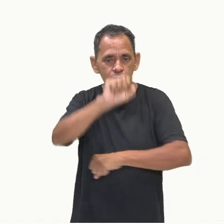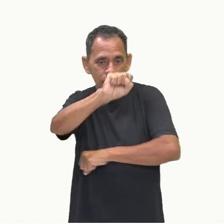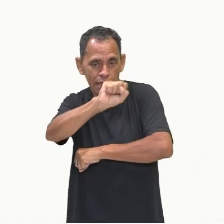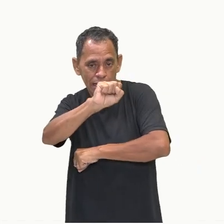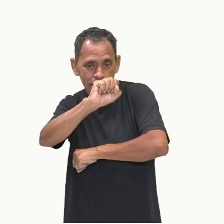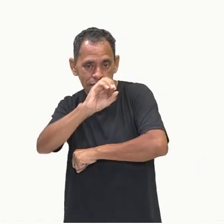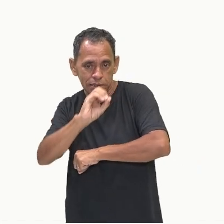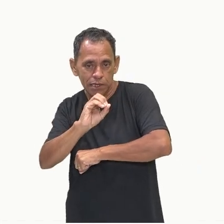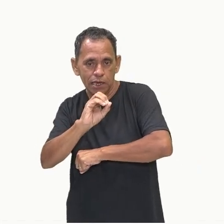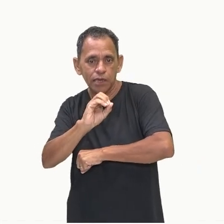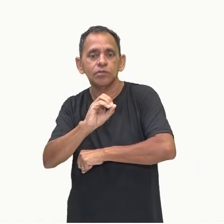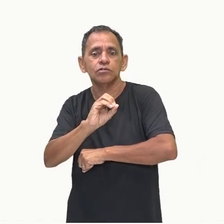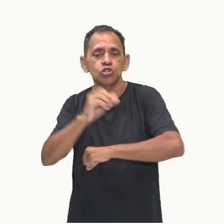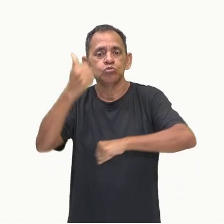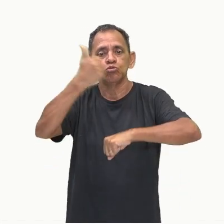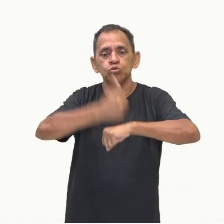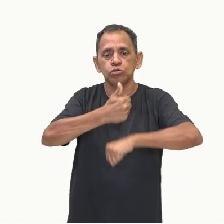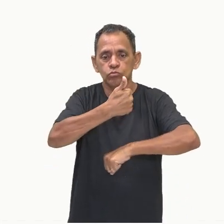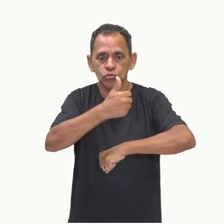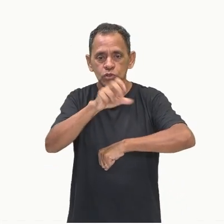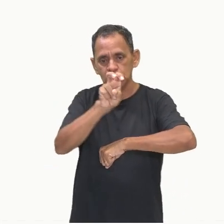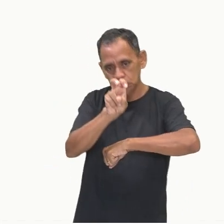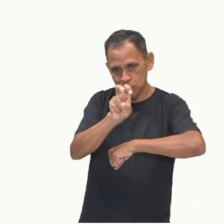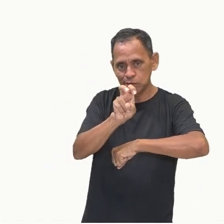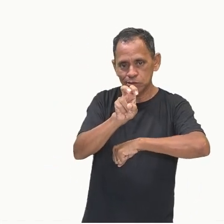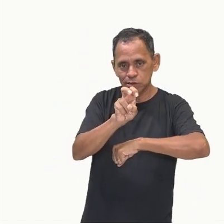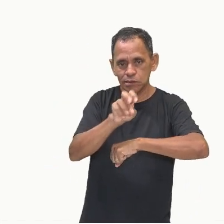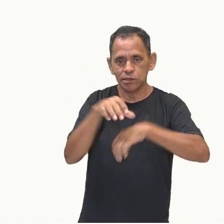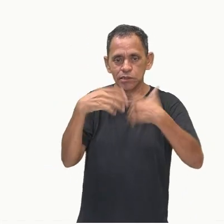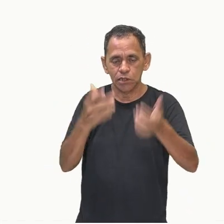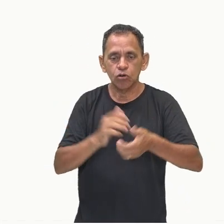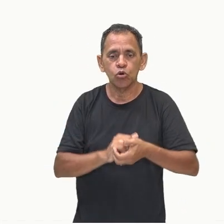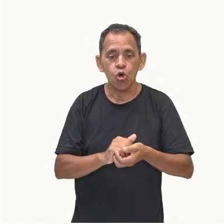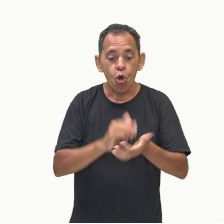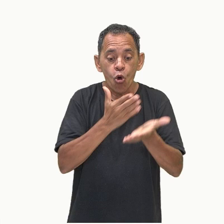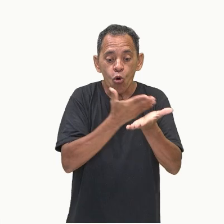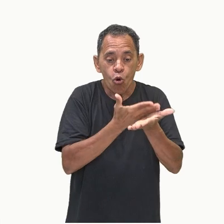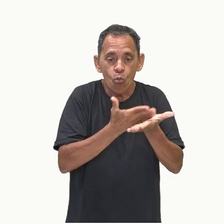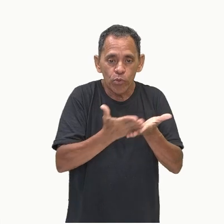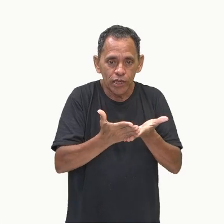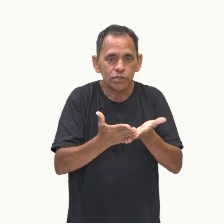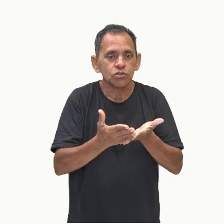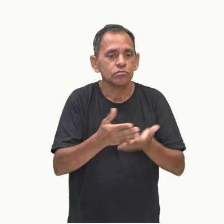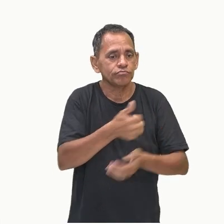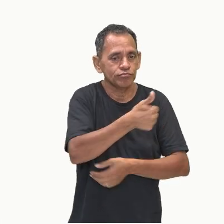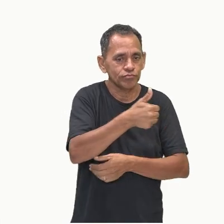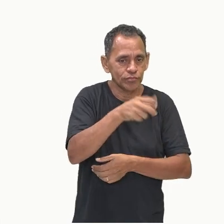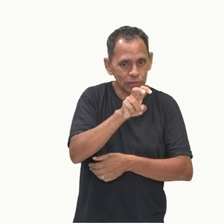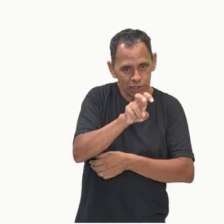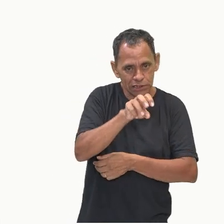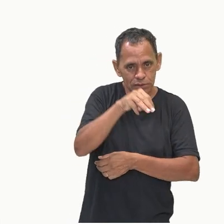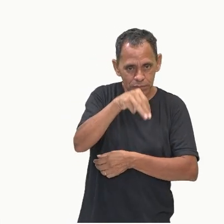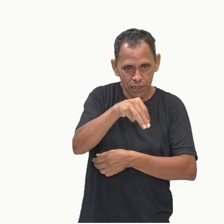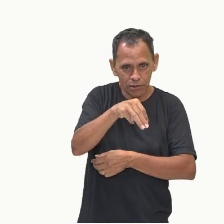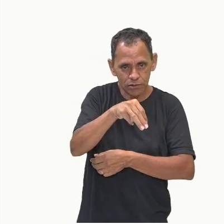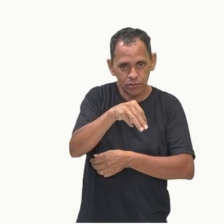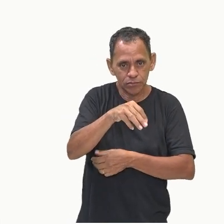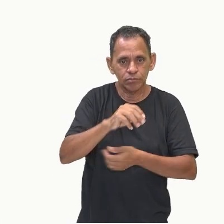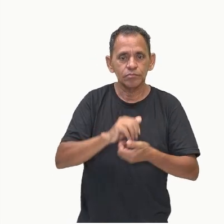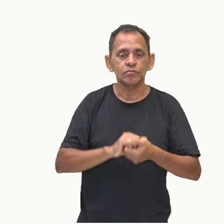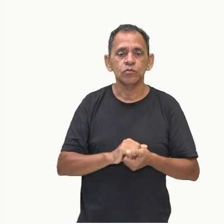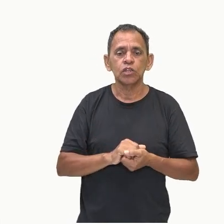15 portanto a posição inicial é 15 M quem está no lugar do V